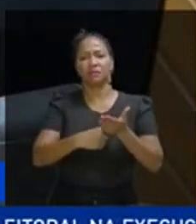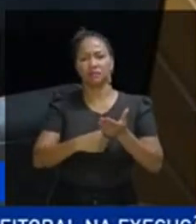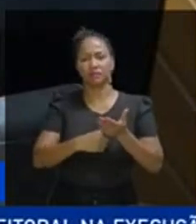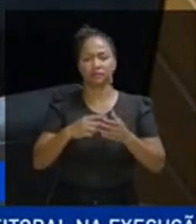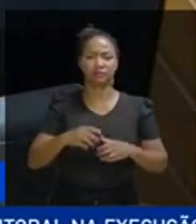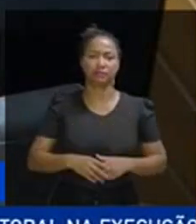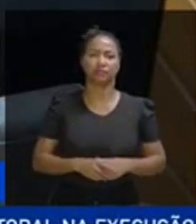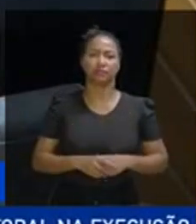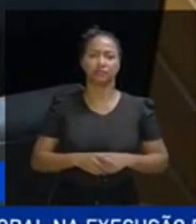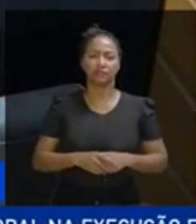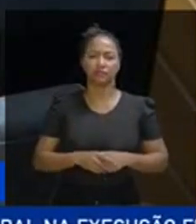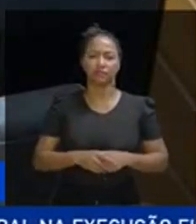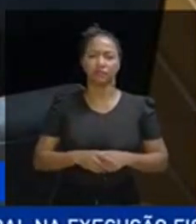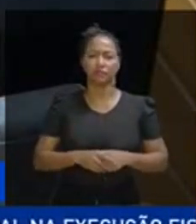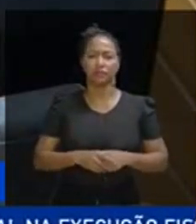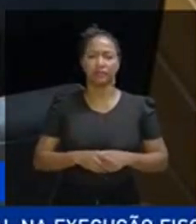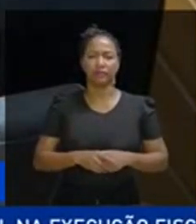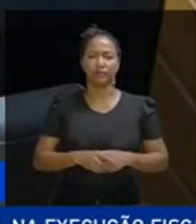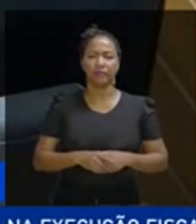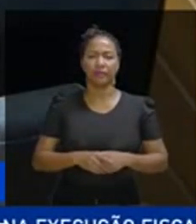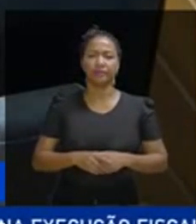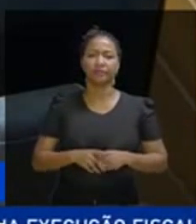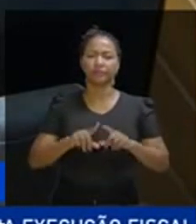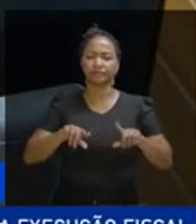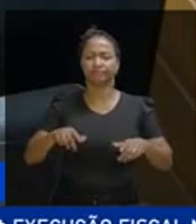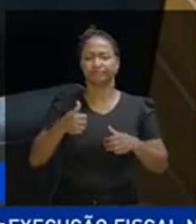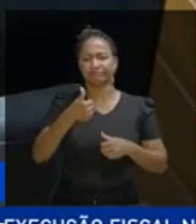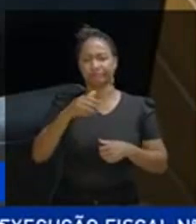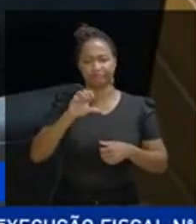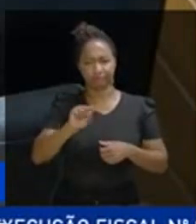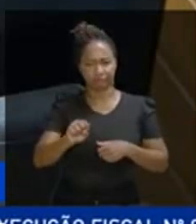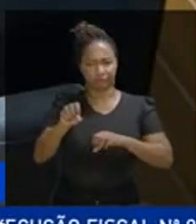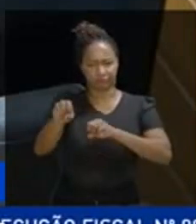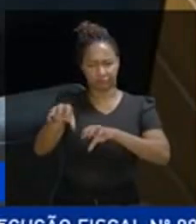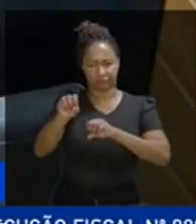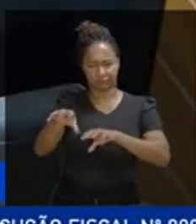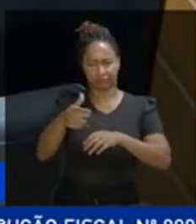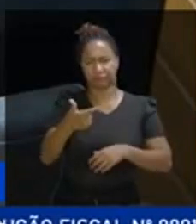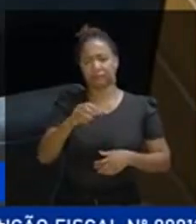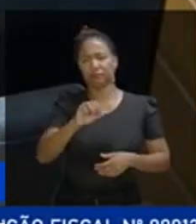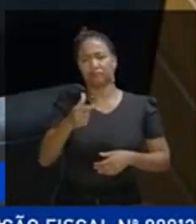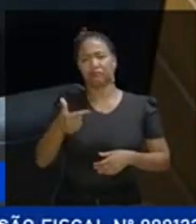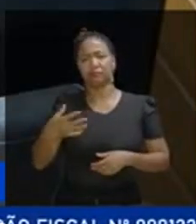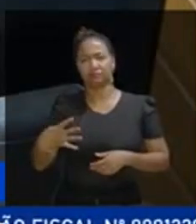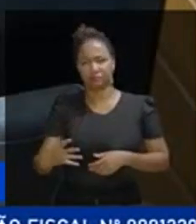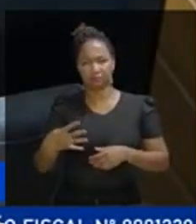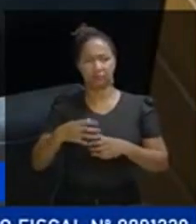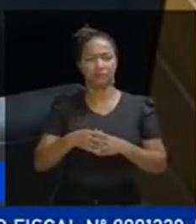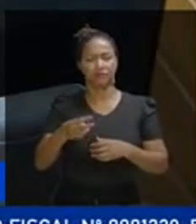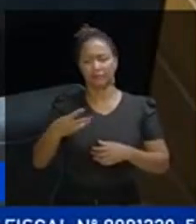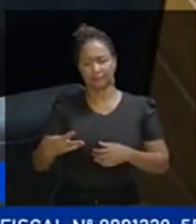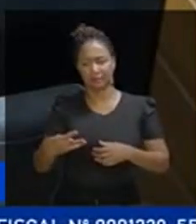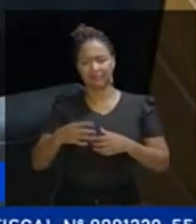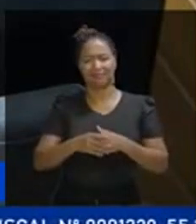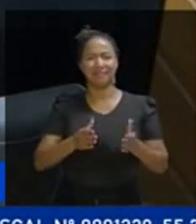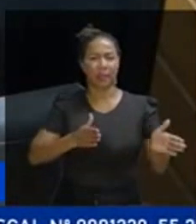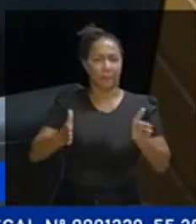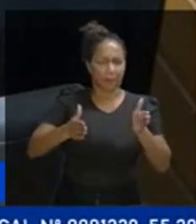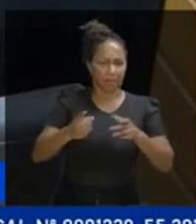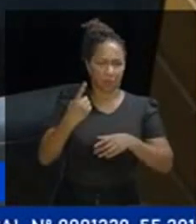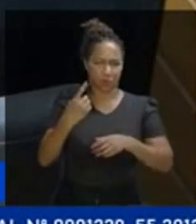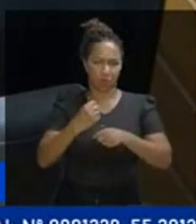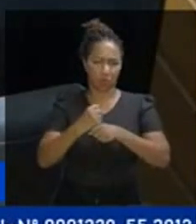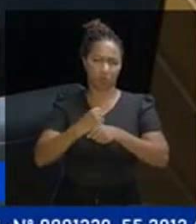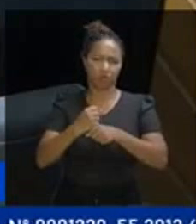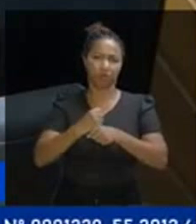fecho aspas. Contudo, em 18 de setembro de 2023, portanto, antes do decurso do prazo de 1 ano